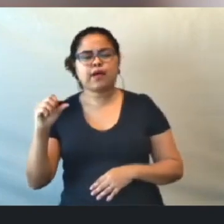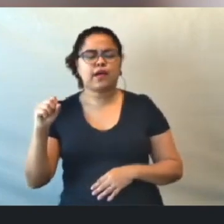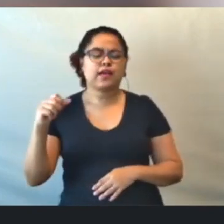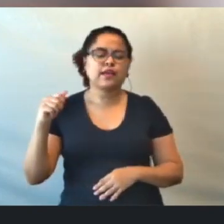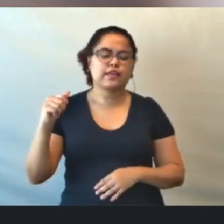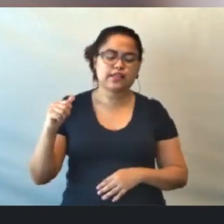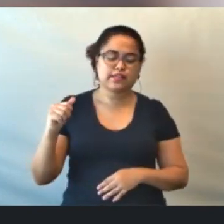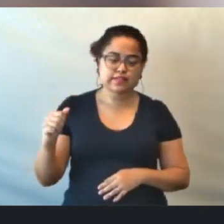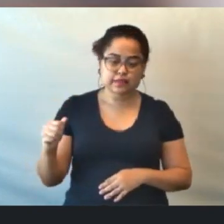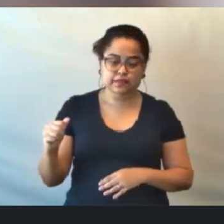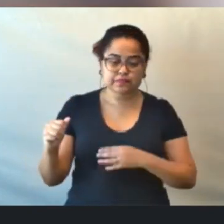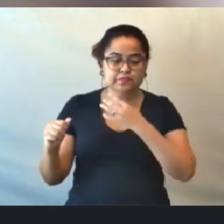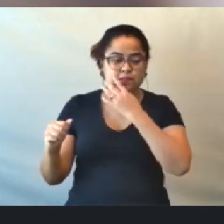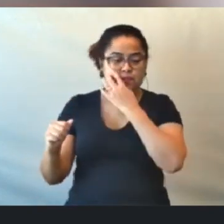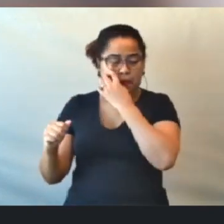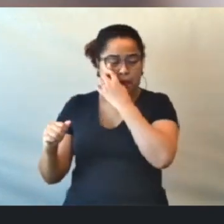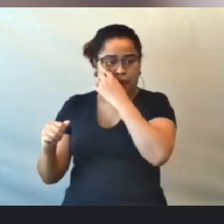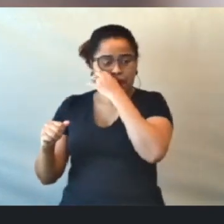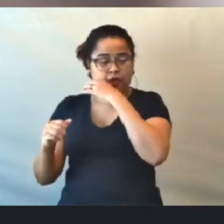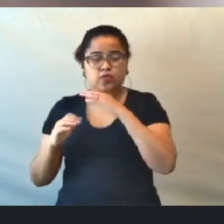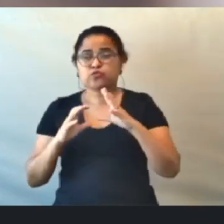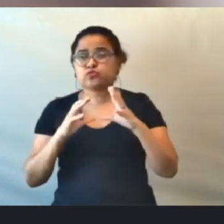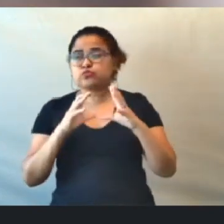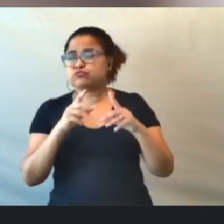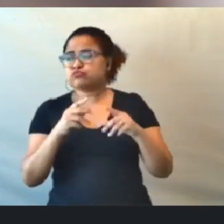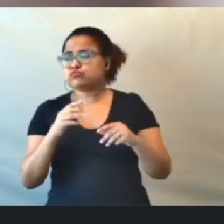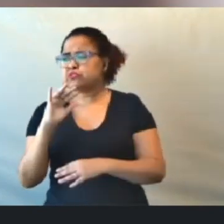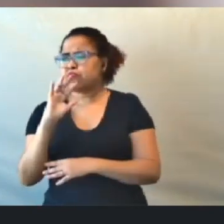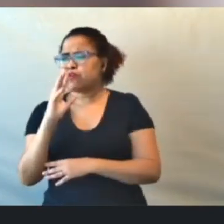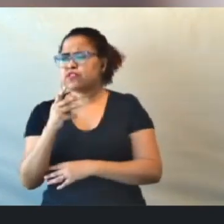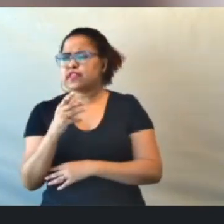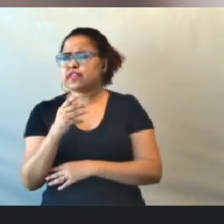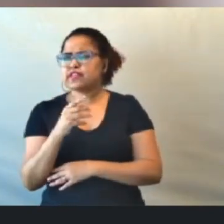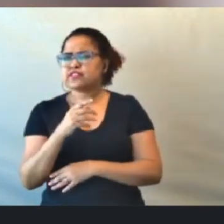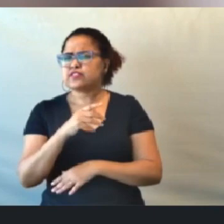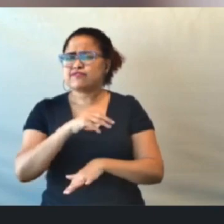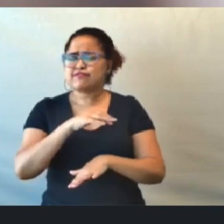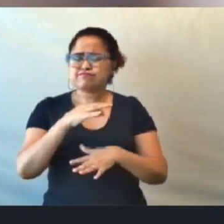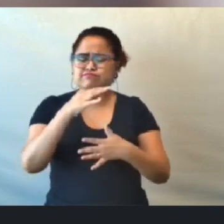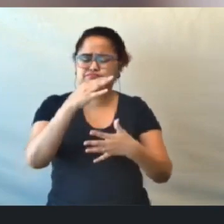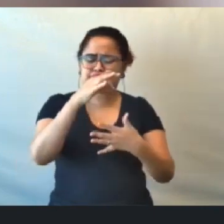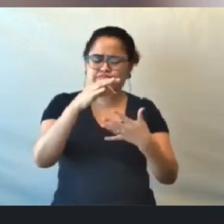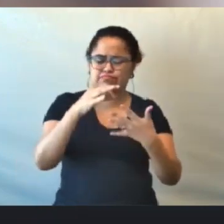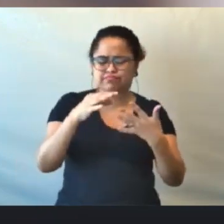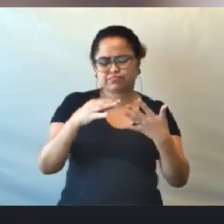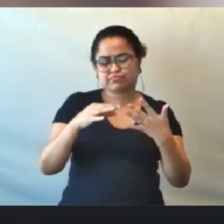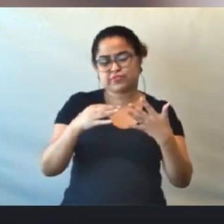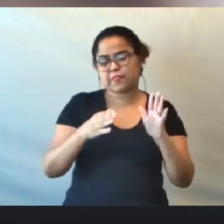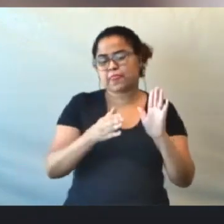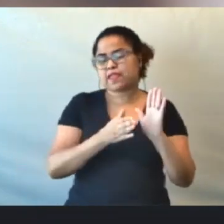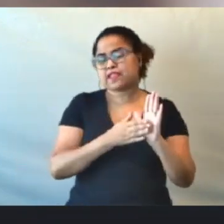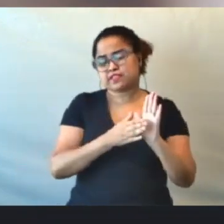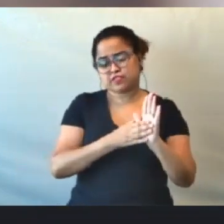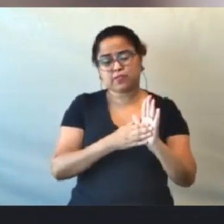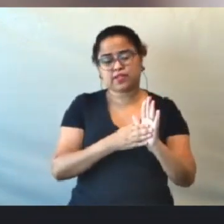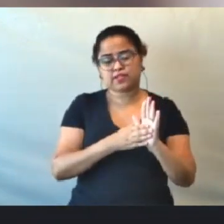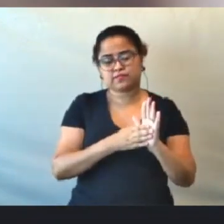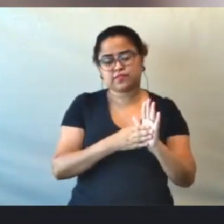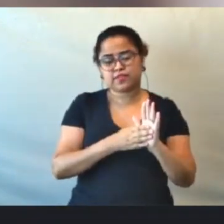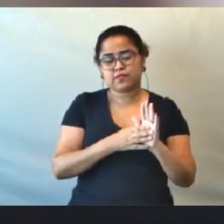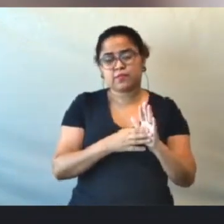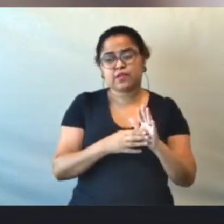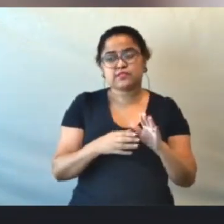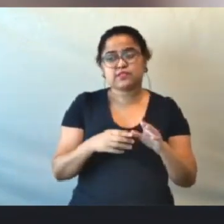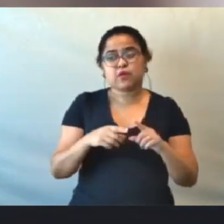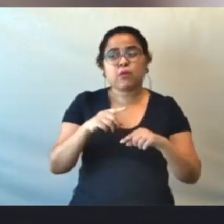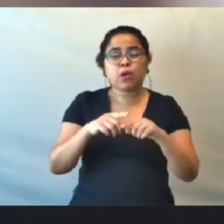tudo que acontece, aí tem várias outras medidas que têm que ser tomadas, mas eu acho que são coisas diferentes. Voltando então ao nosso paciente